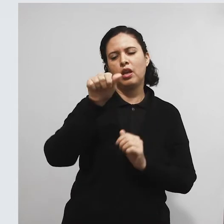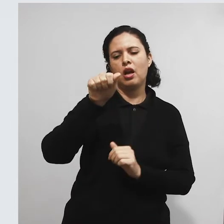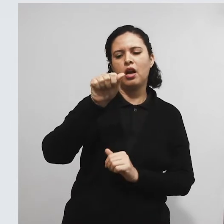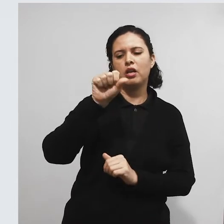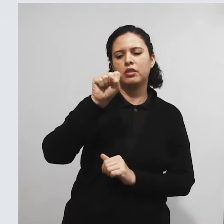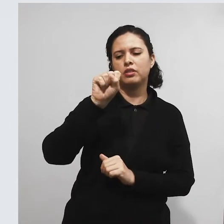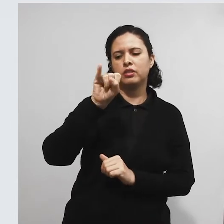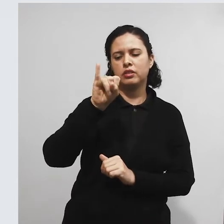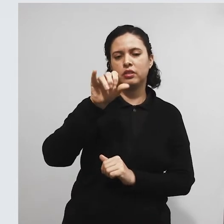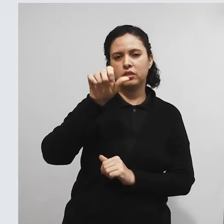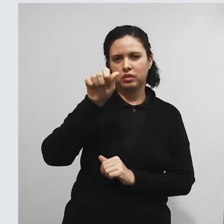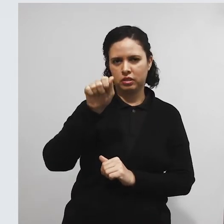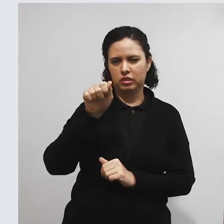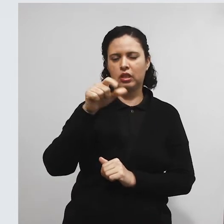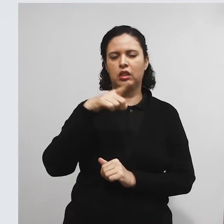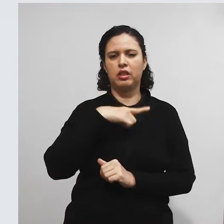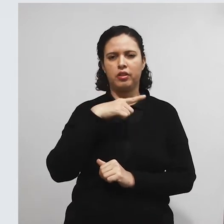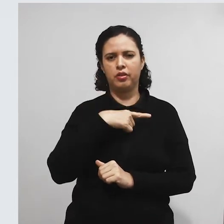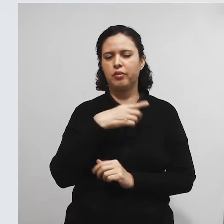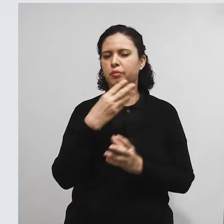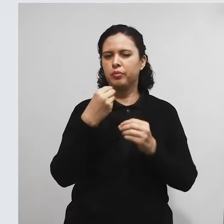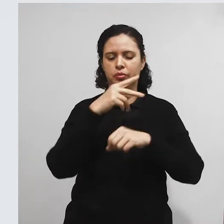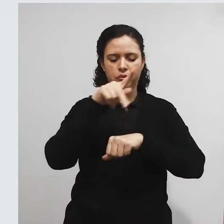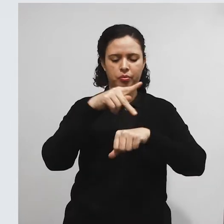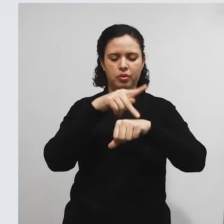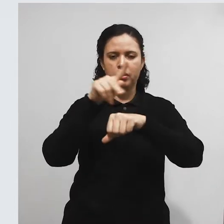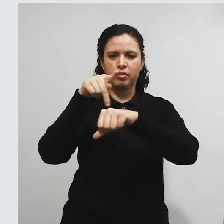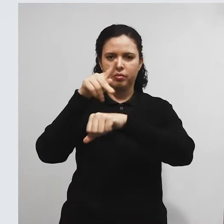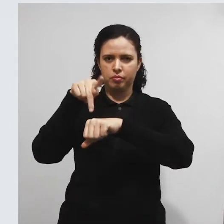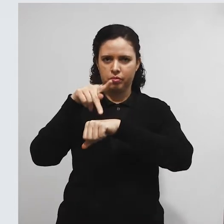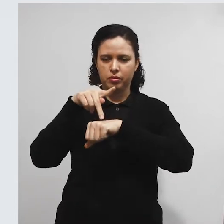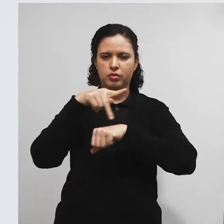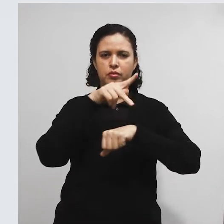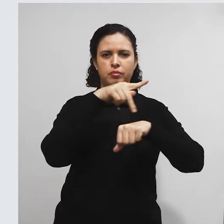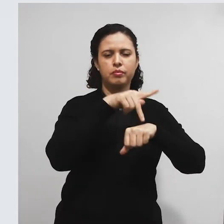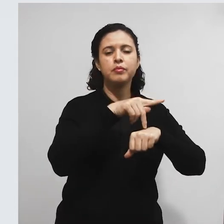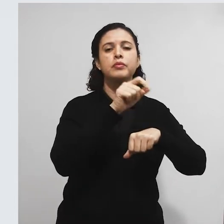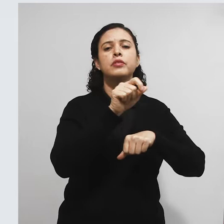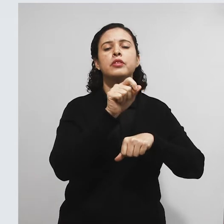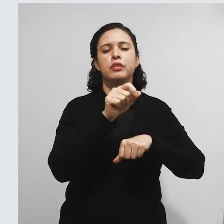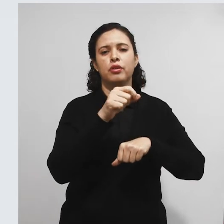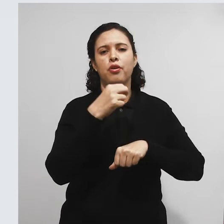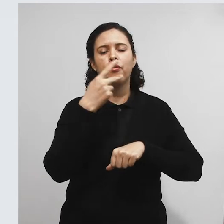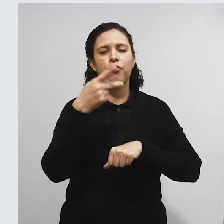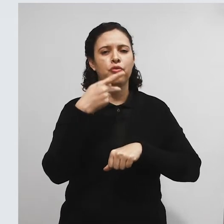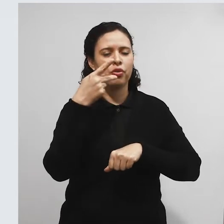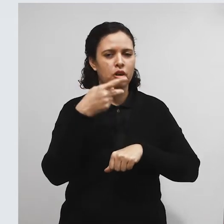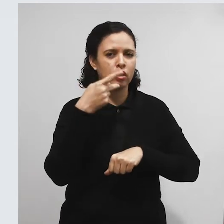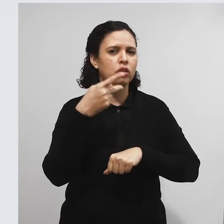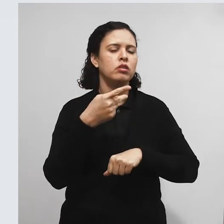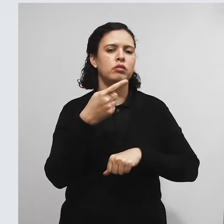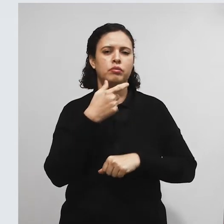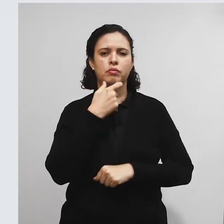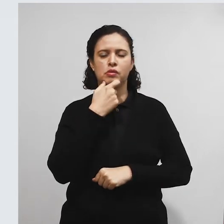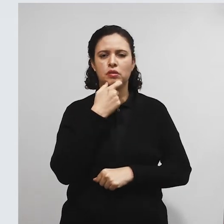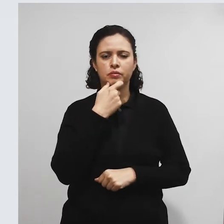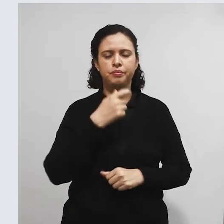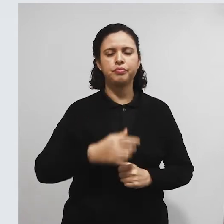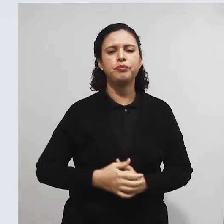não sempre, tá? Mas inicialmente, a serviço do neocolonialismo, um novo tipo de colonialismo que